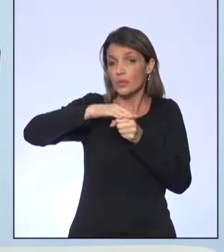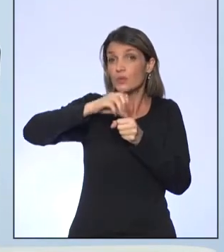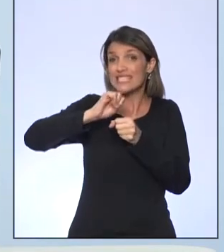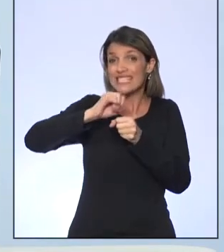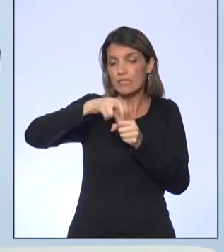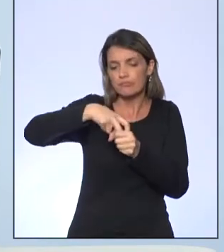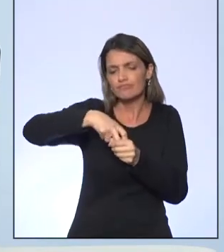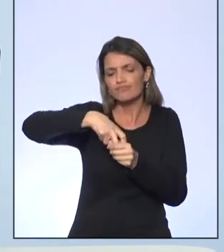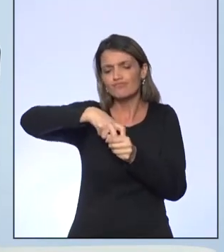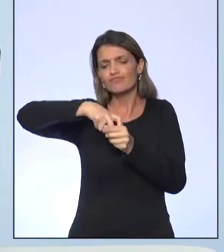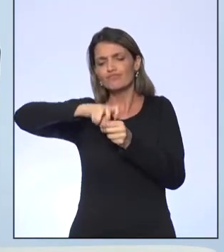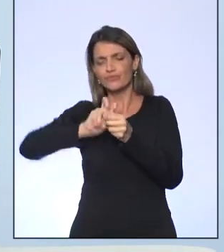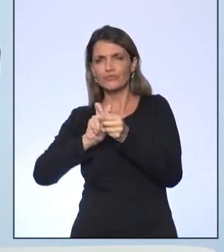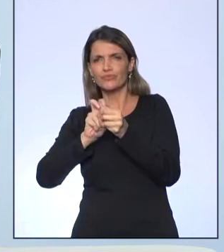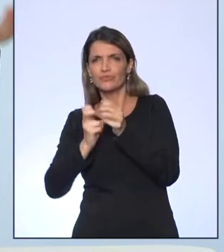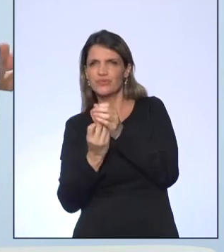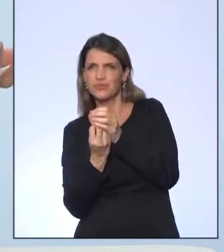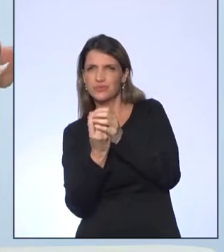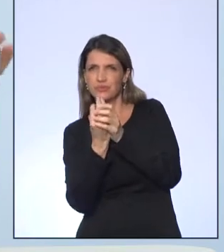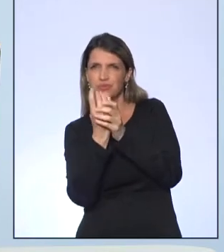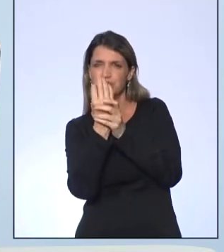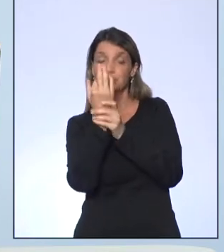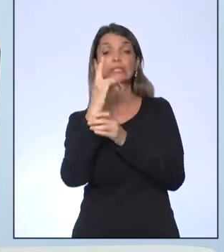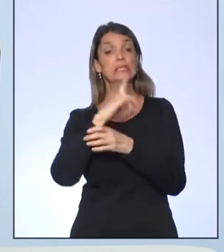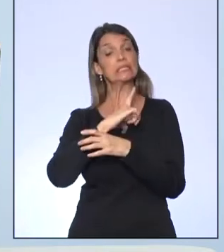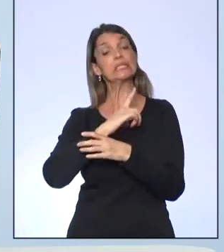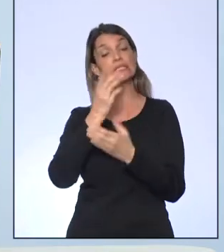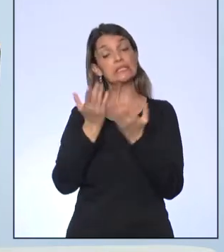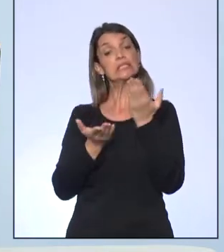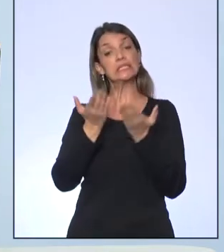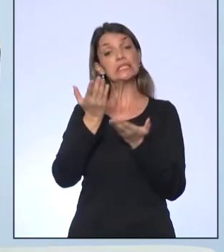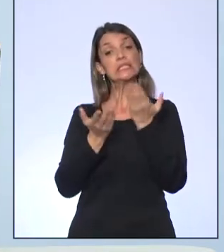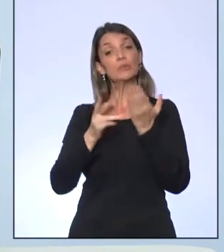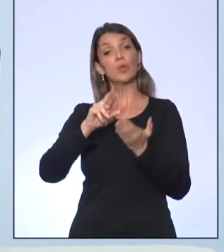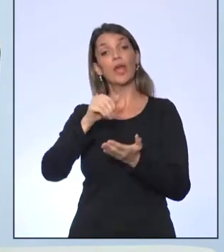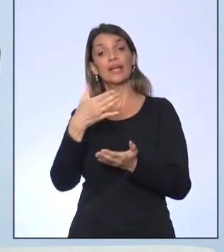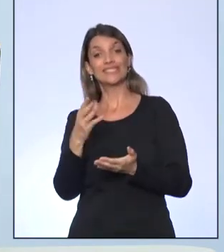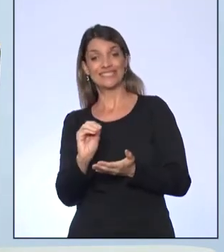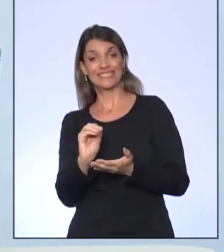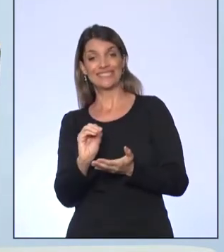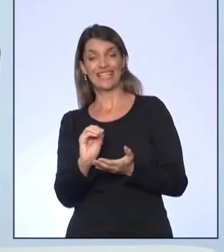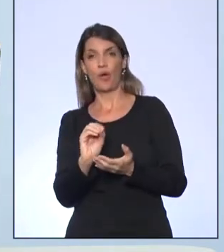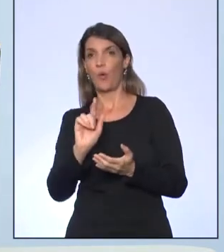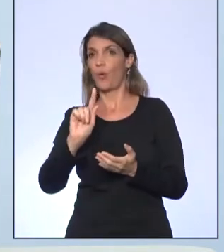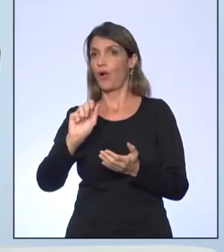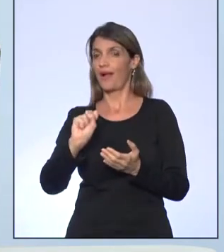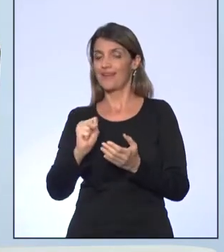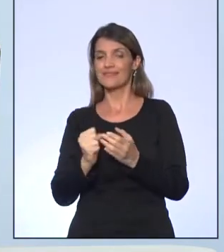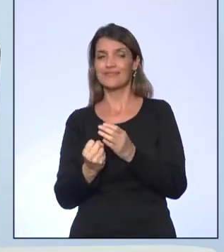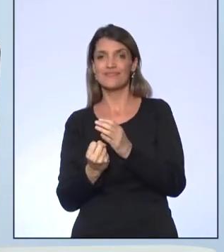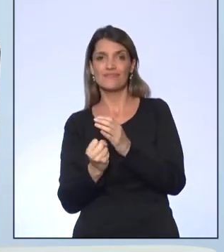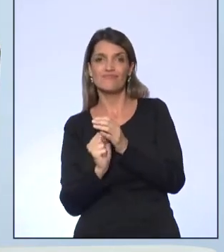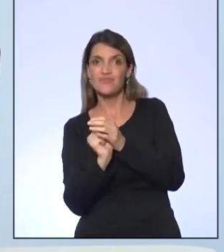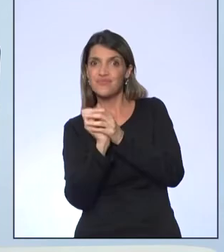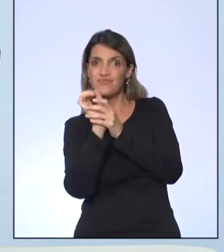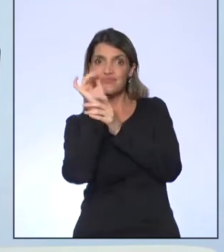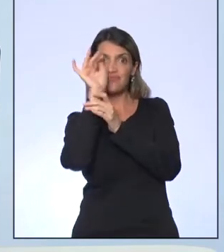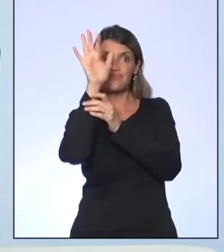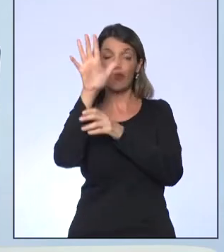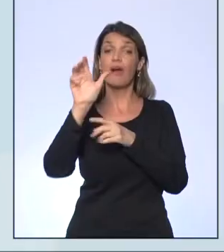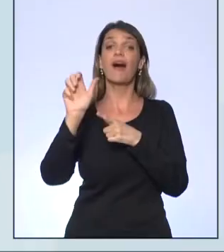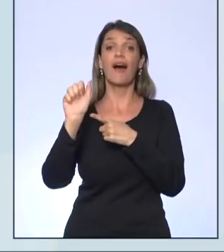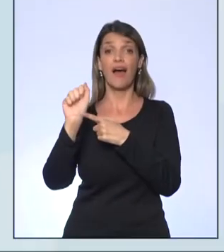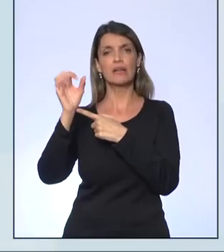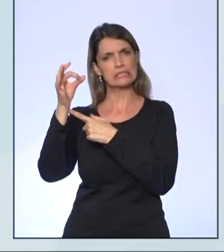recipiente, a gente causa um desequilíbrio nessa reação. Então, o nosso gás ele sai. Então, na A era correta,